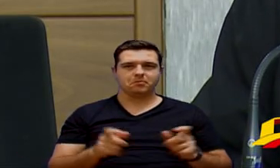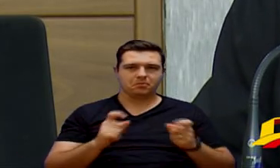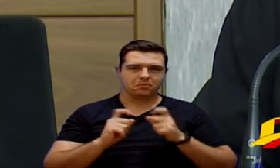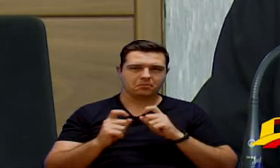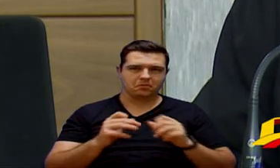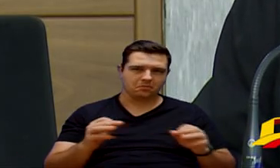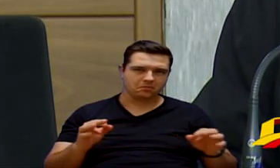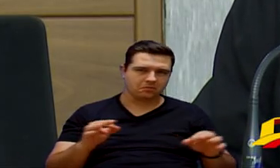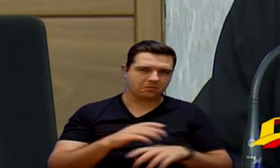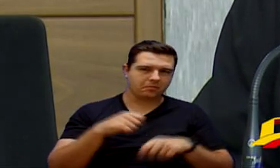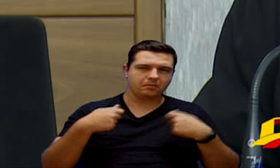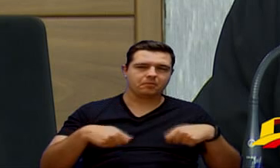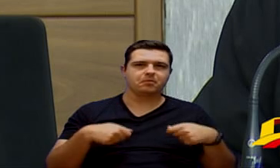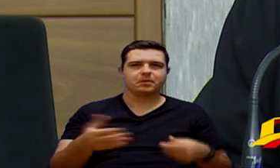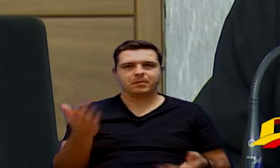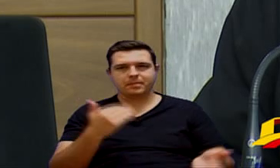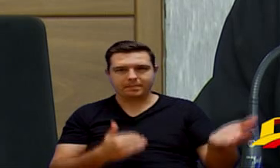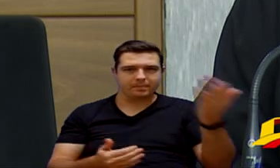sessão.